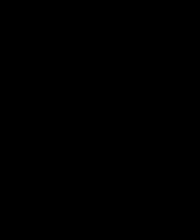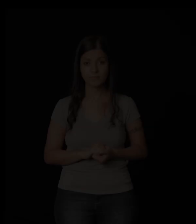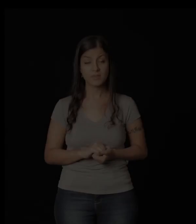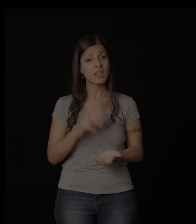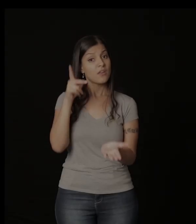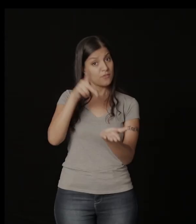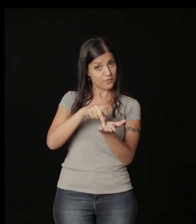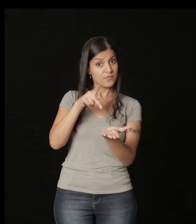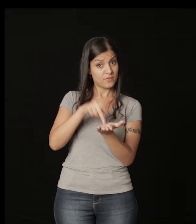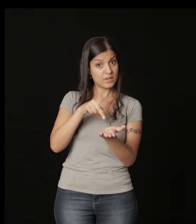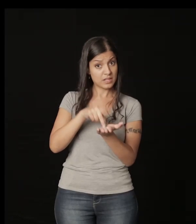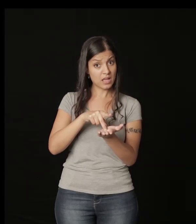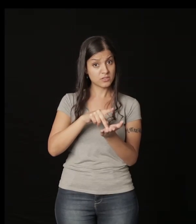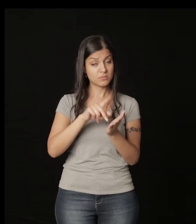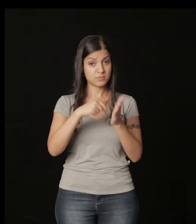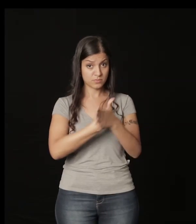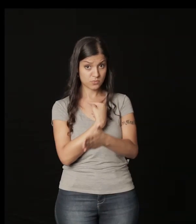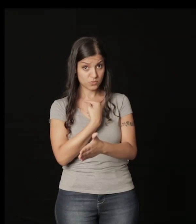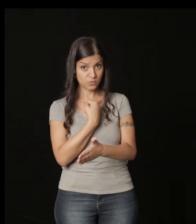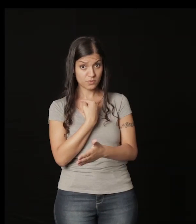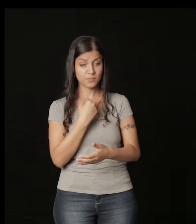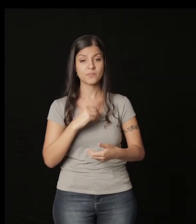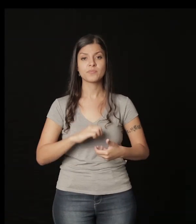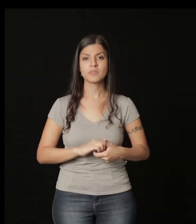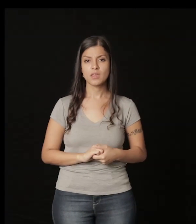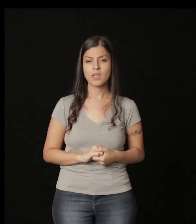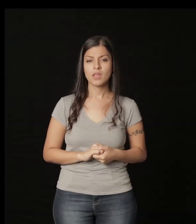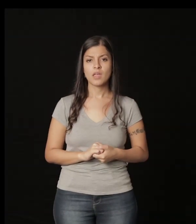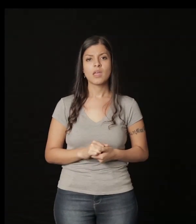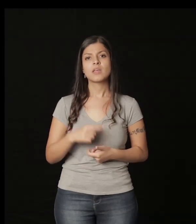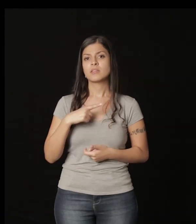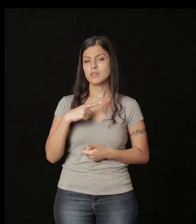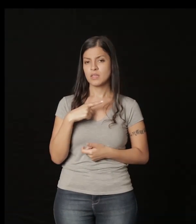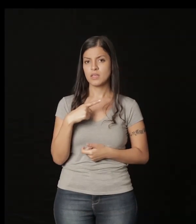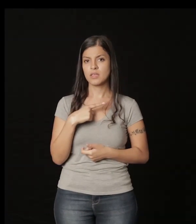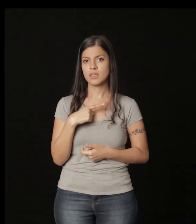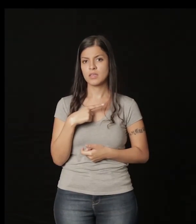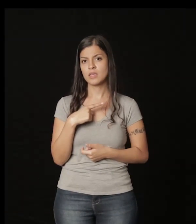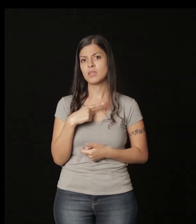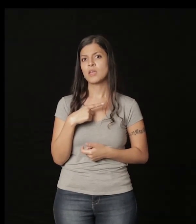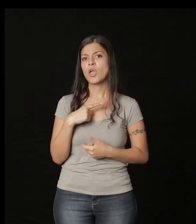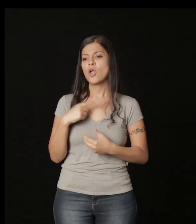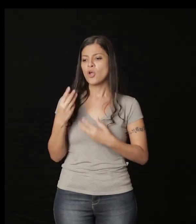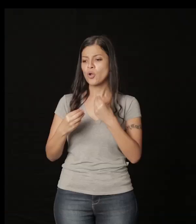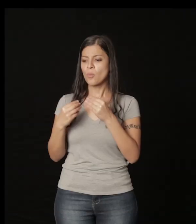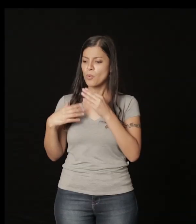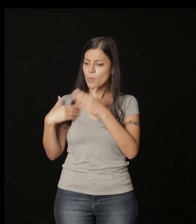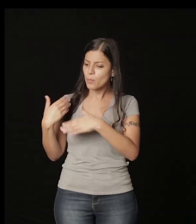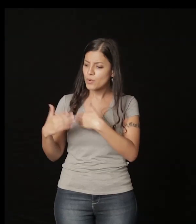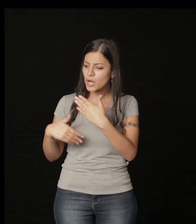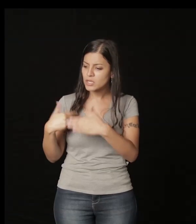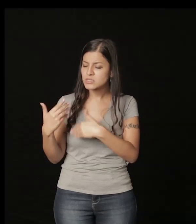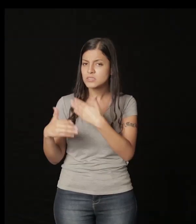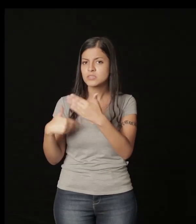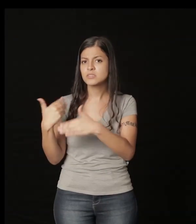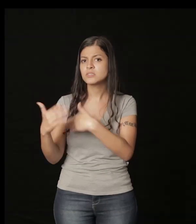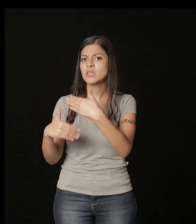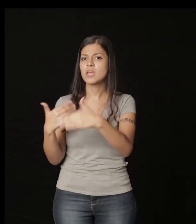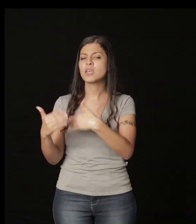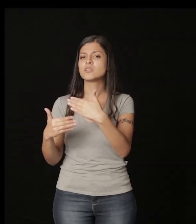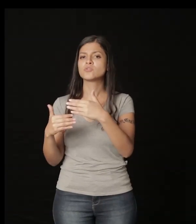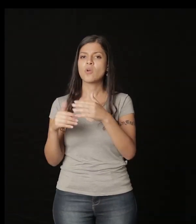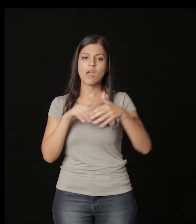What about truth in the sense that que tipo de verdade que traz esse